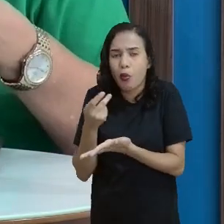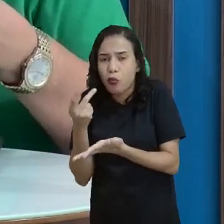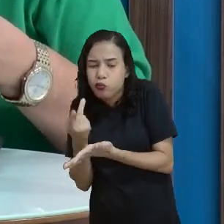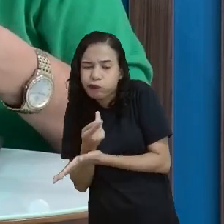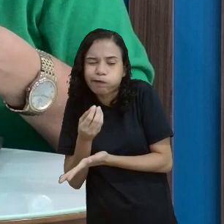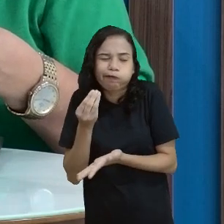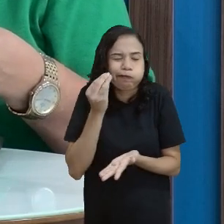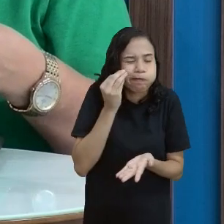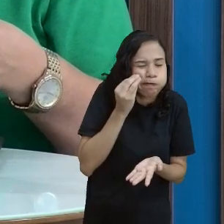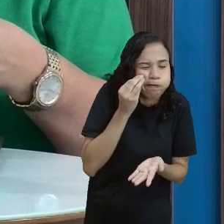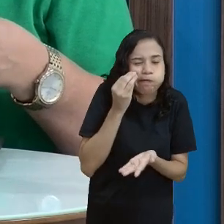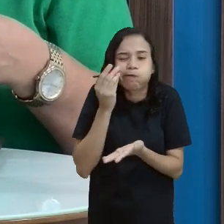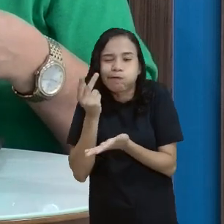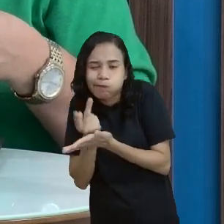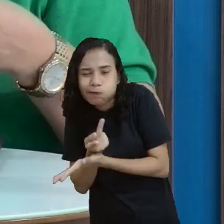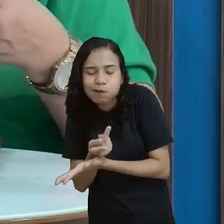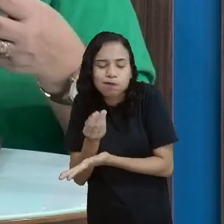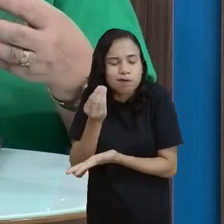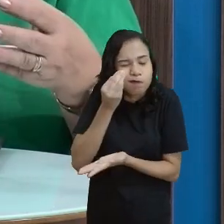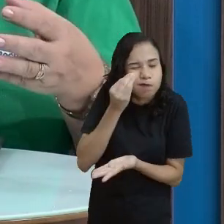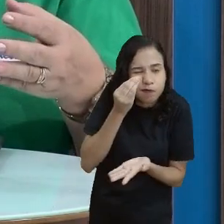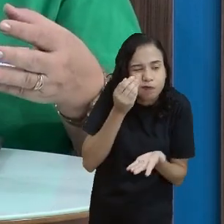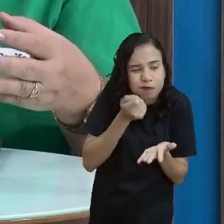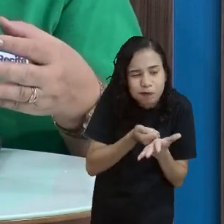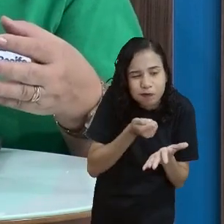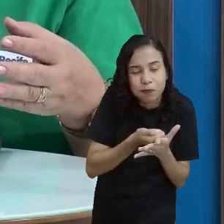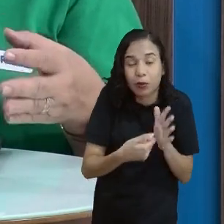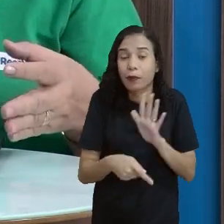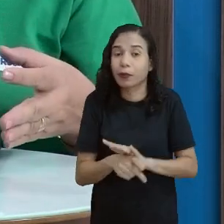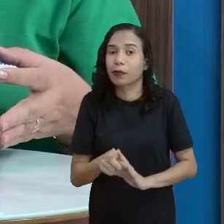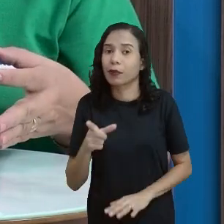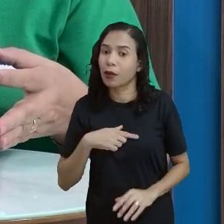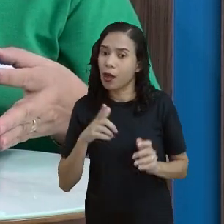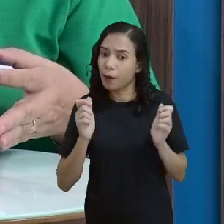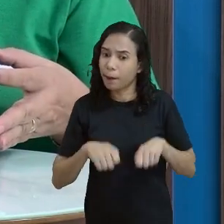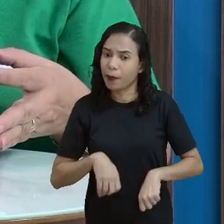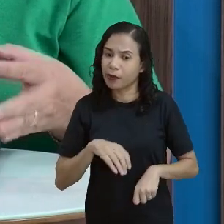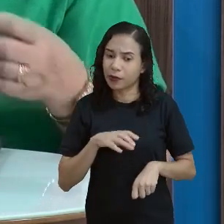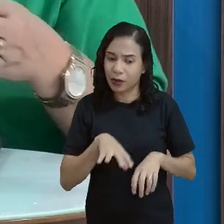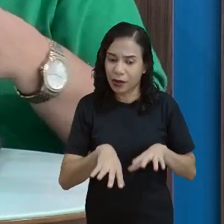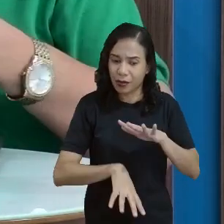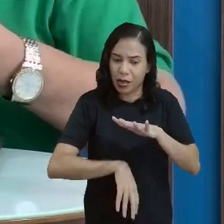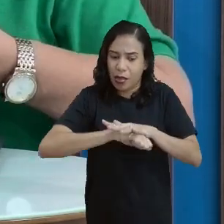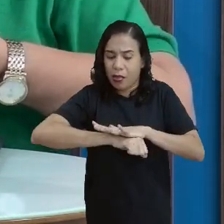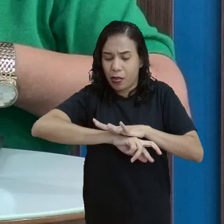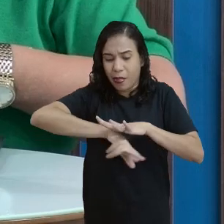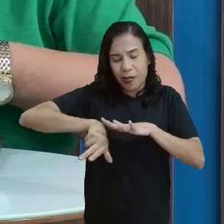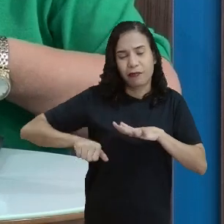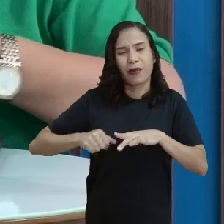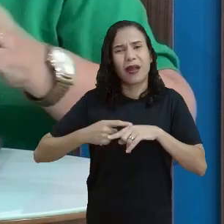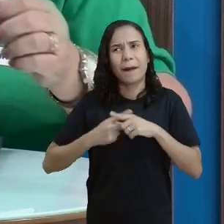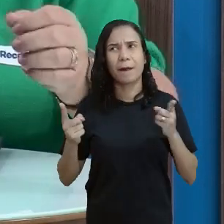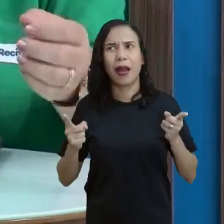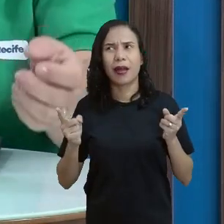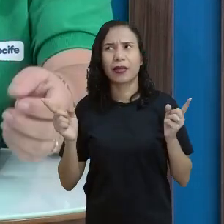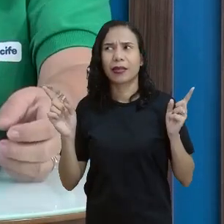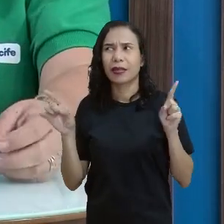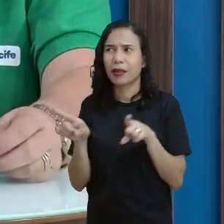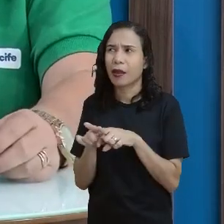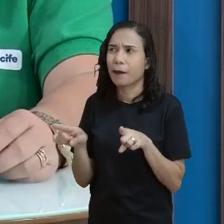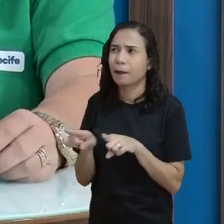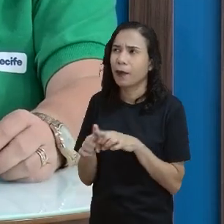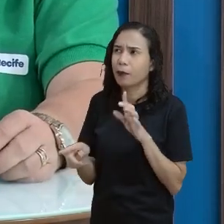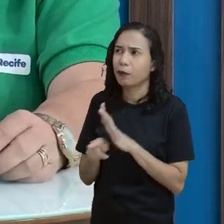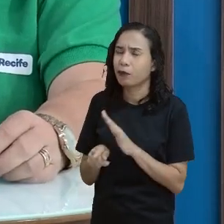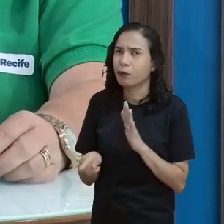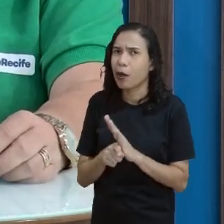vou tentar ver se dá certo. Eu sei que ele vai atrair algumas outras coisas também. Mas será, Carol, que ele vai atrair tampinhas